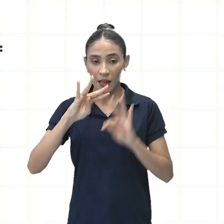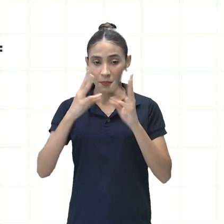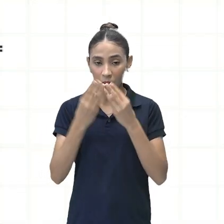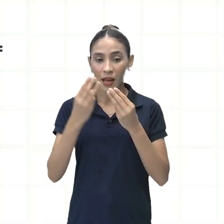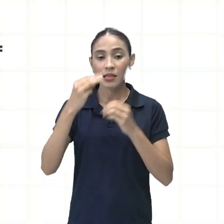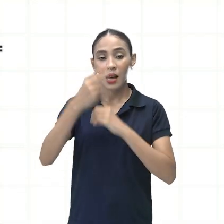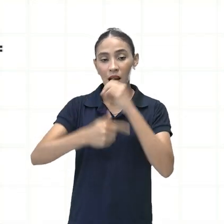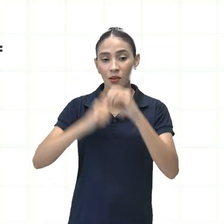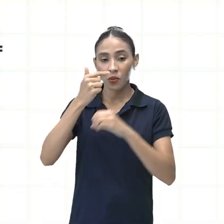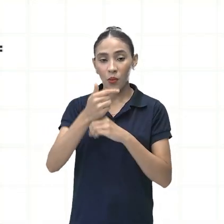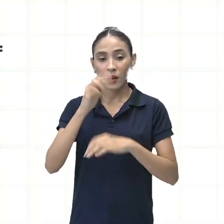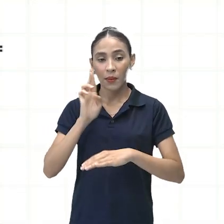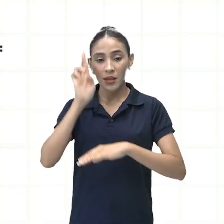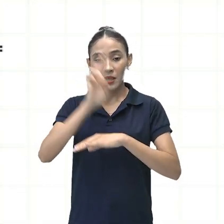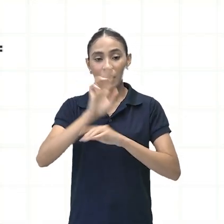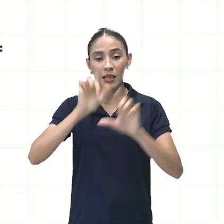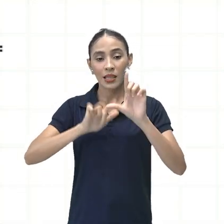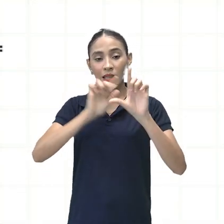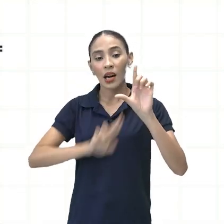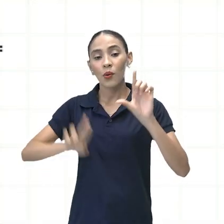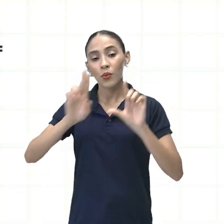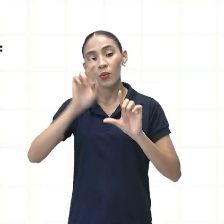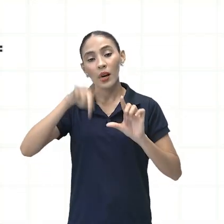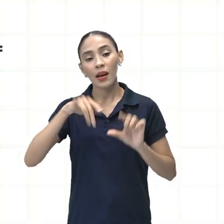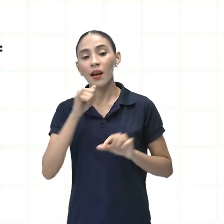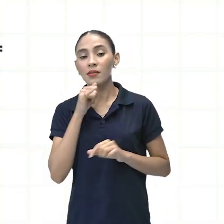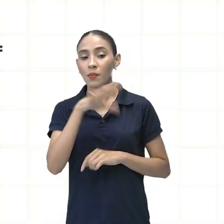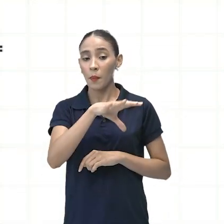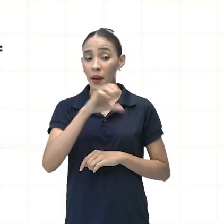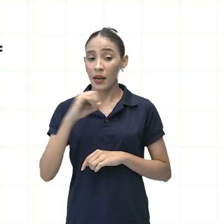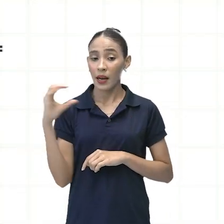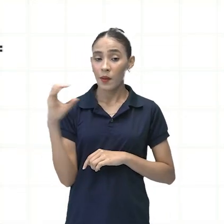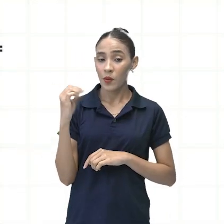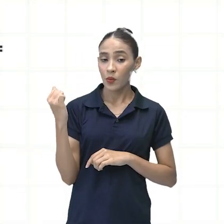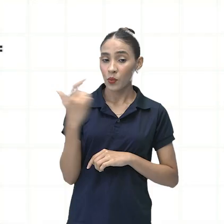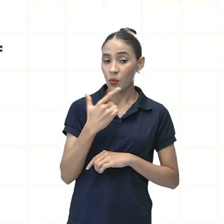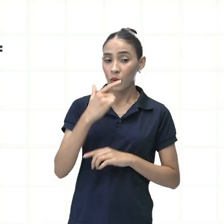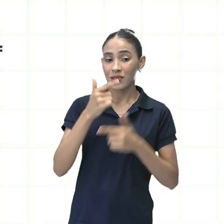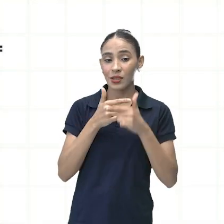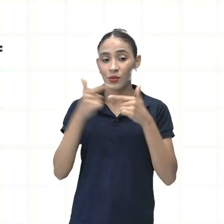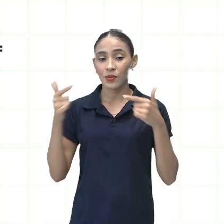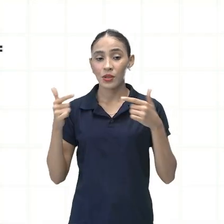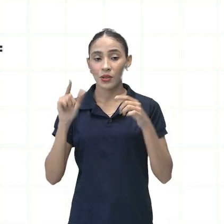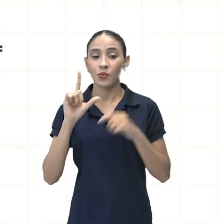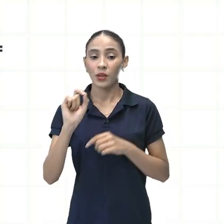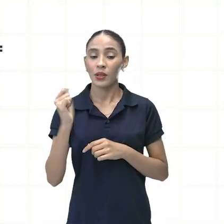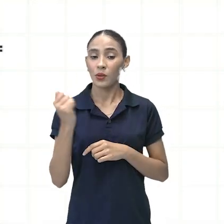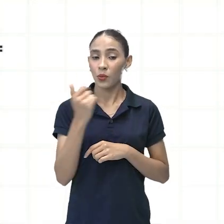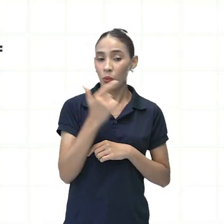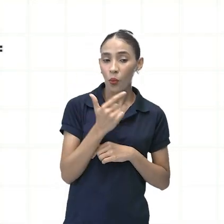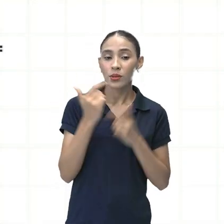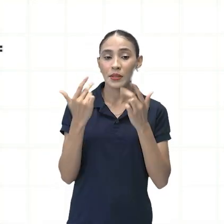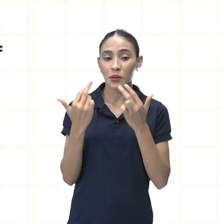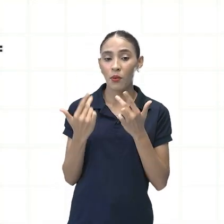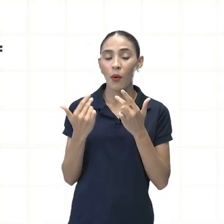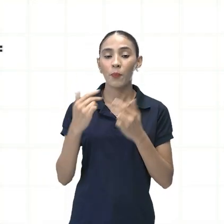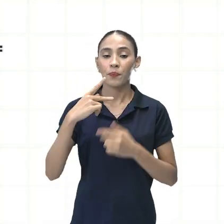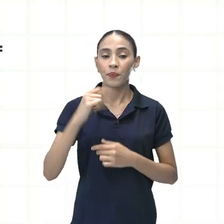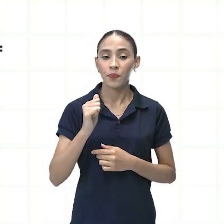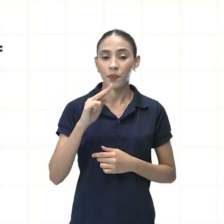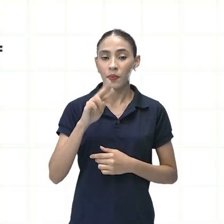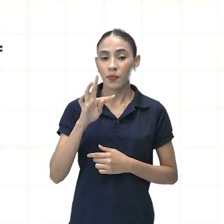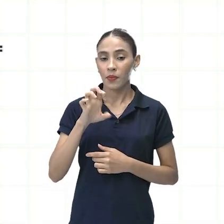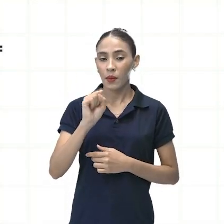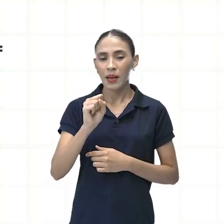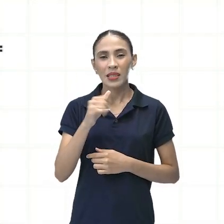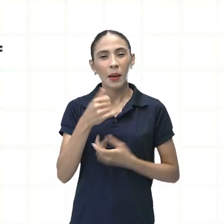atômica representada pelo U, é quando nós pegamos esse carbono 12 e o dividimos em 12 partes iguais, como se